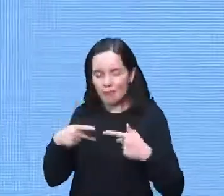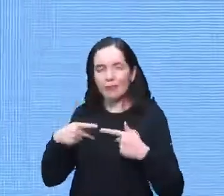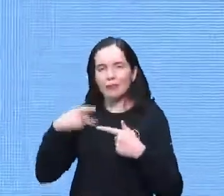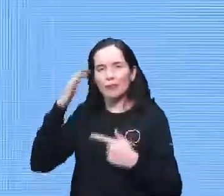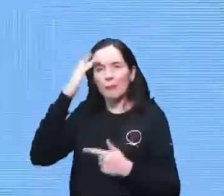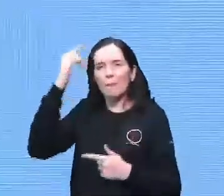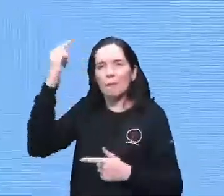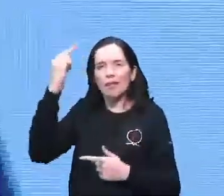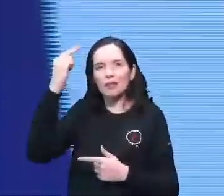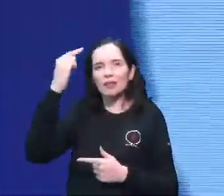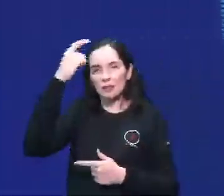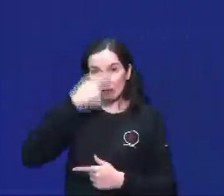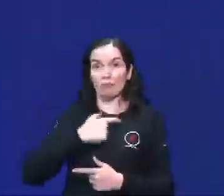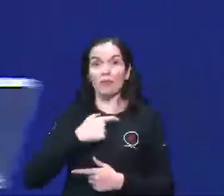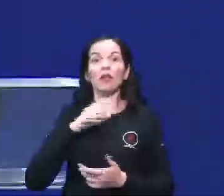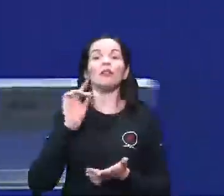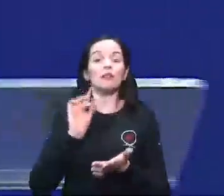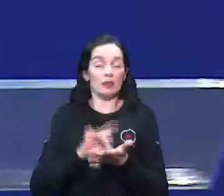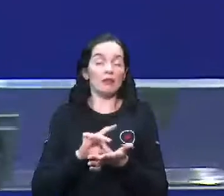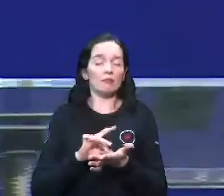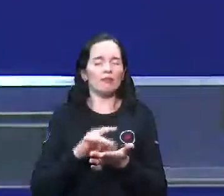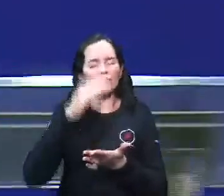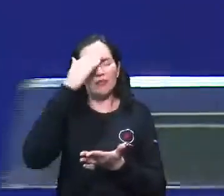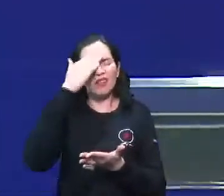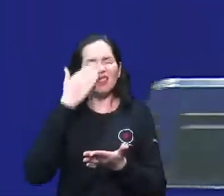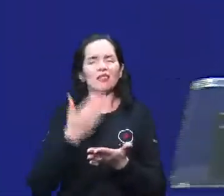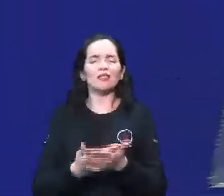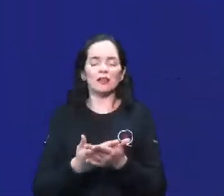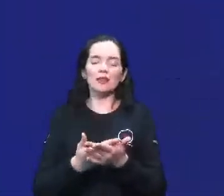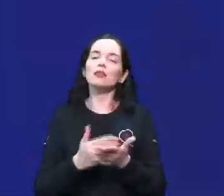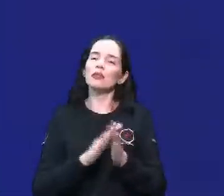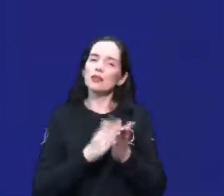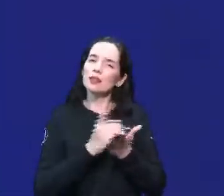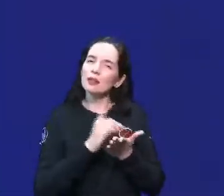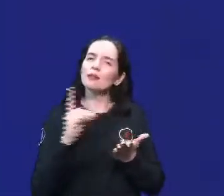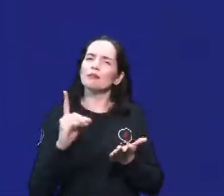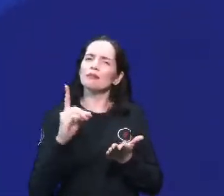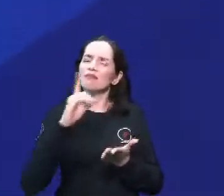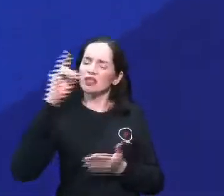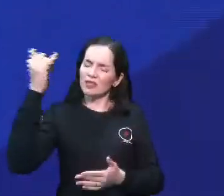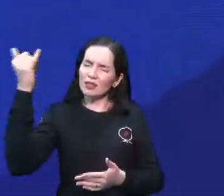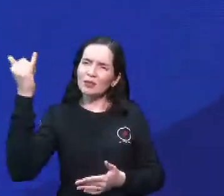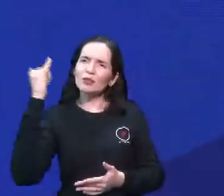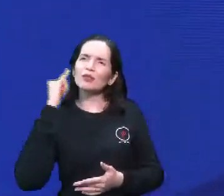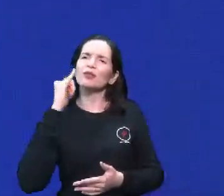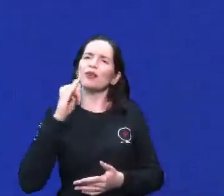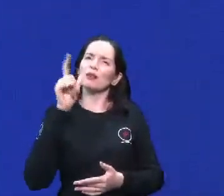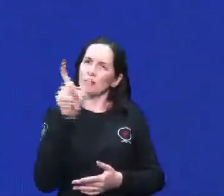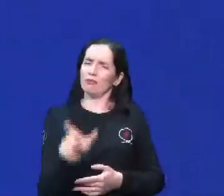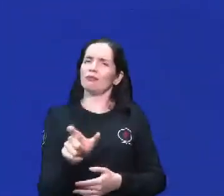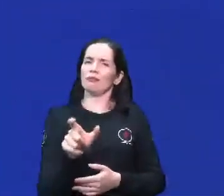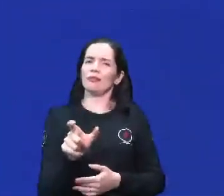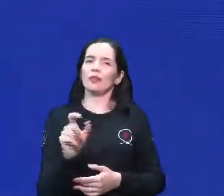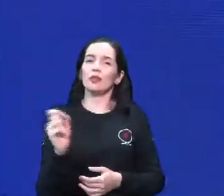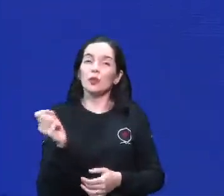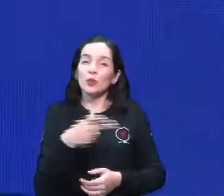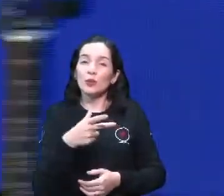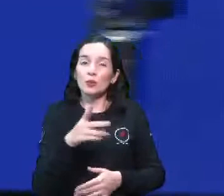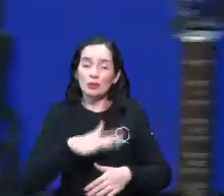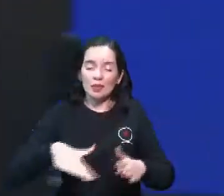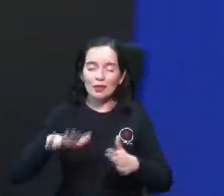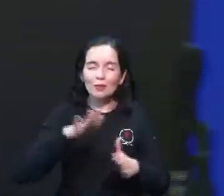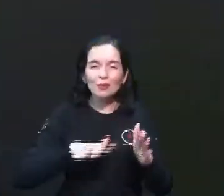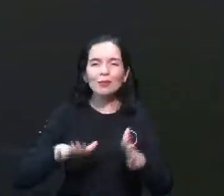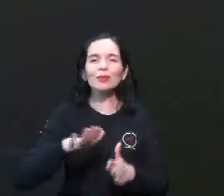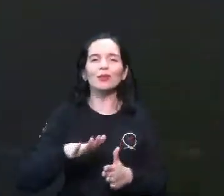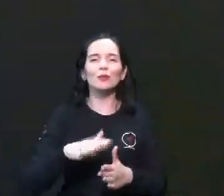é. Então, amigo, acredite. Acredite mais no que a Bíblia e Deus fala a teu respeito do que a tua situação atual